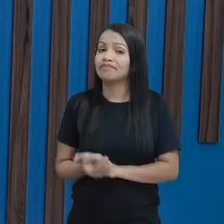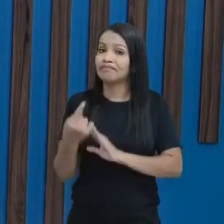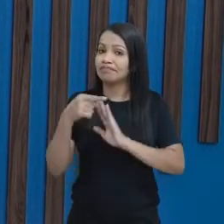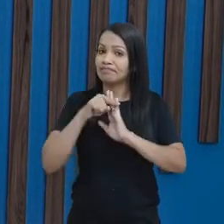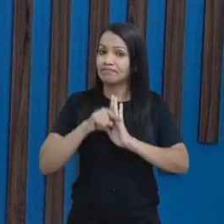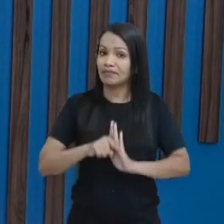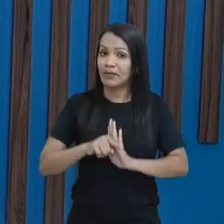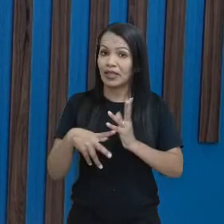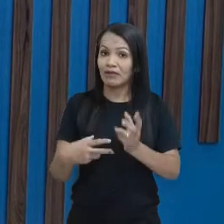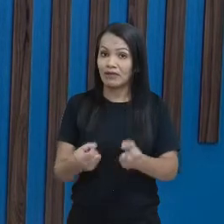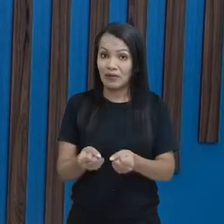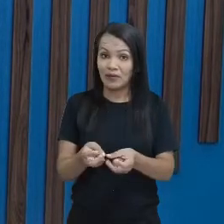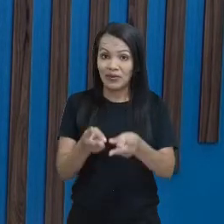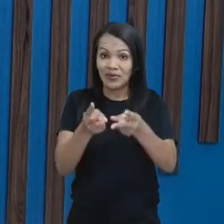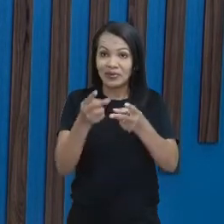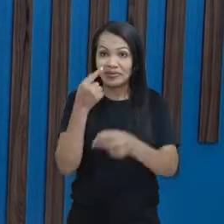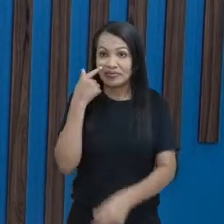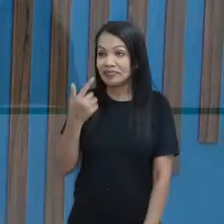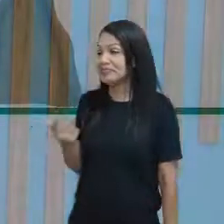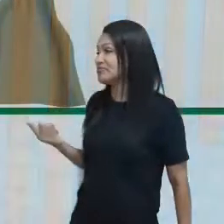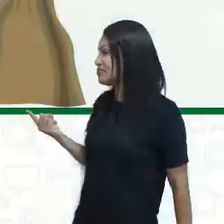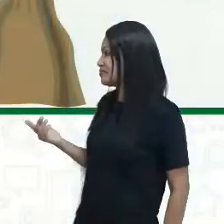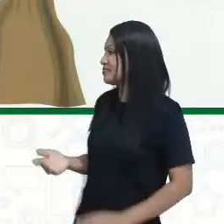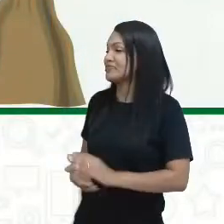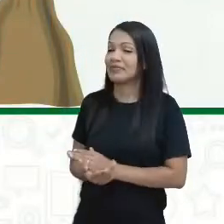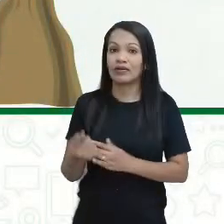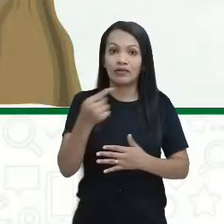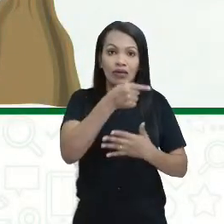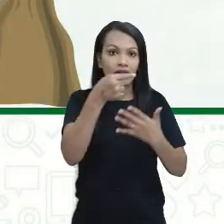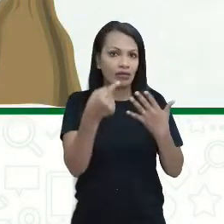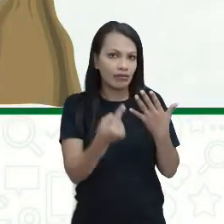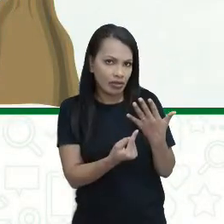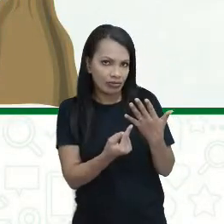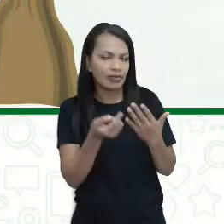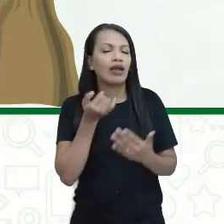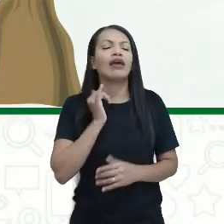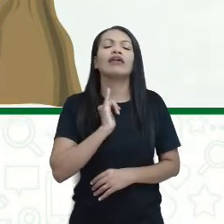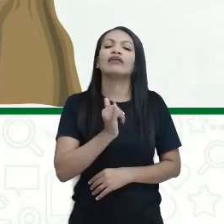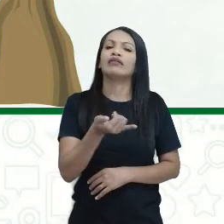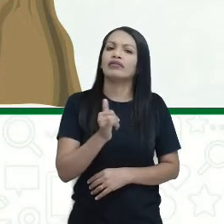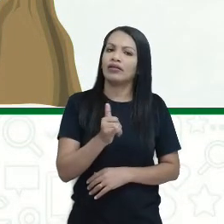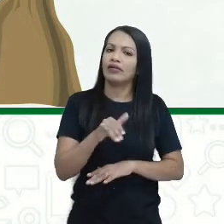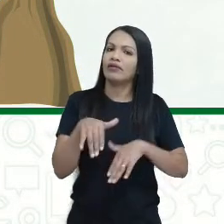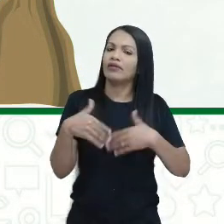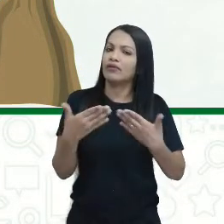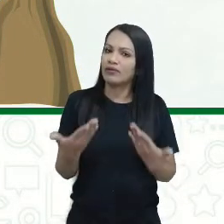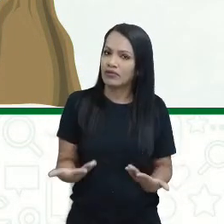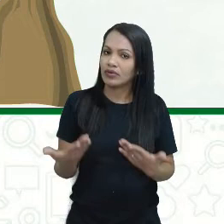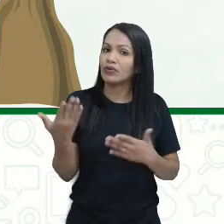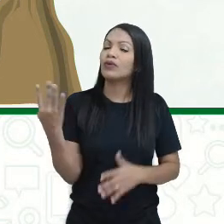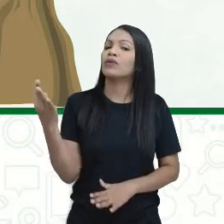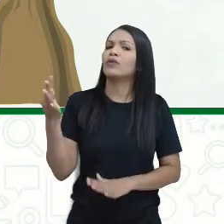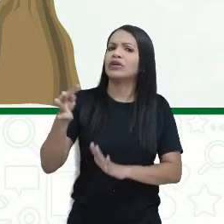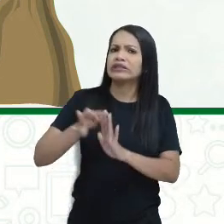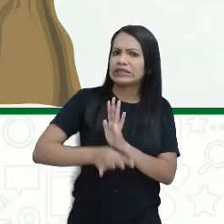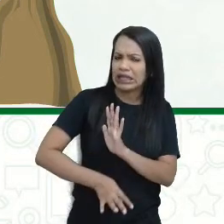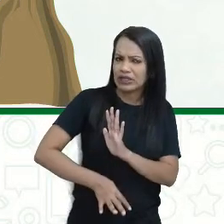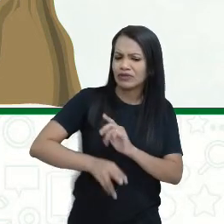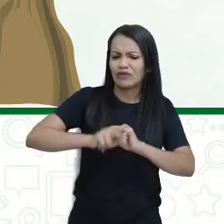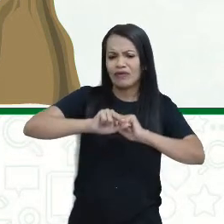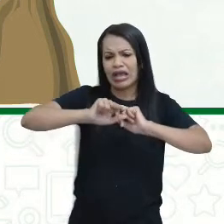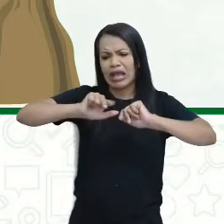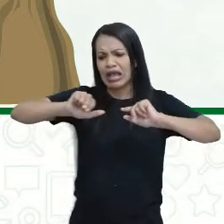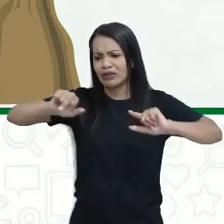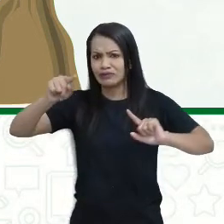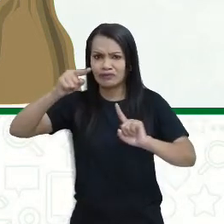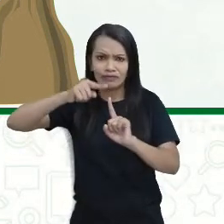vamos continuar. Esses elementos da narrativa que a gente está falando são dos textos, dos muitos tipos